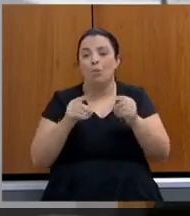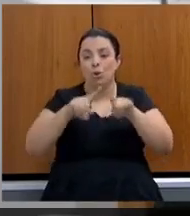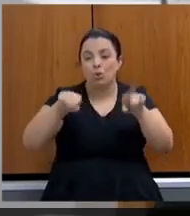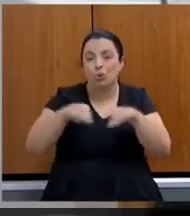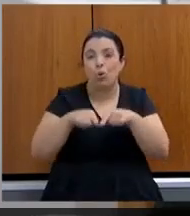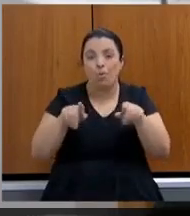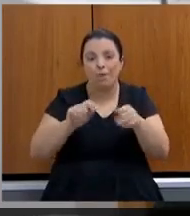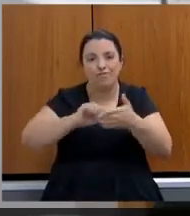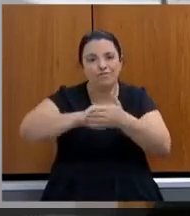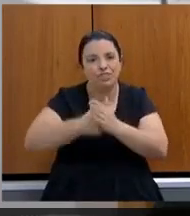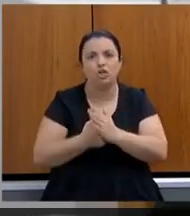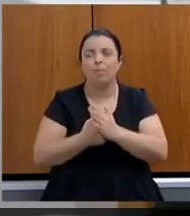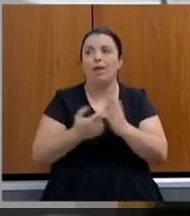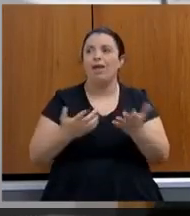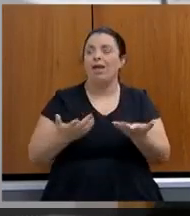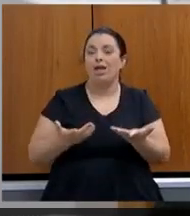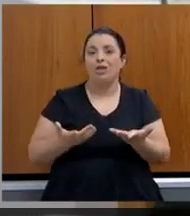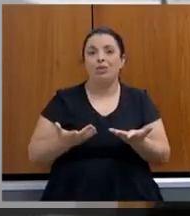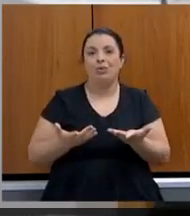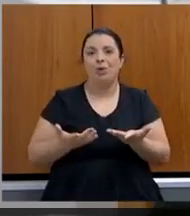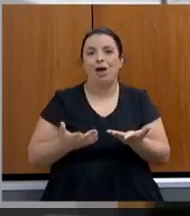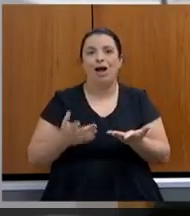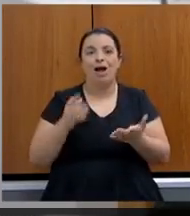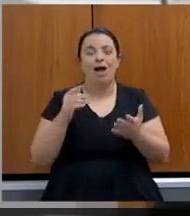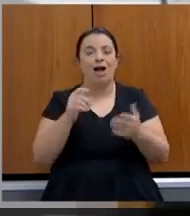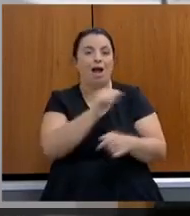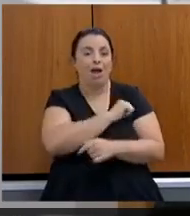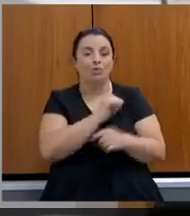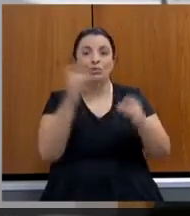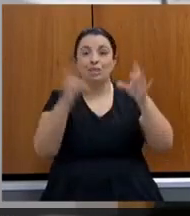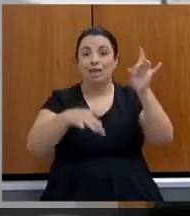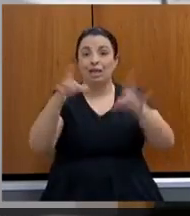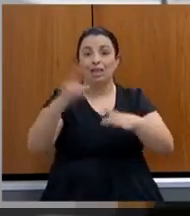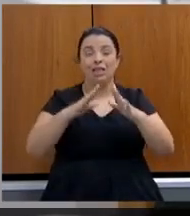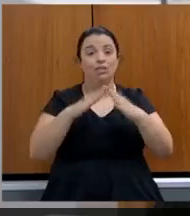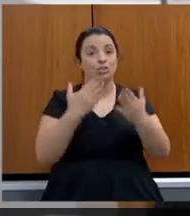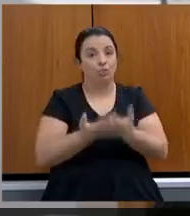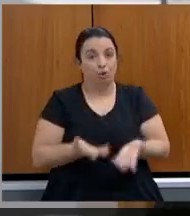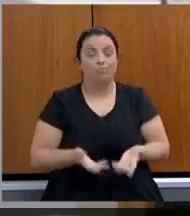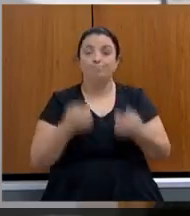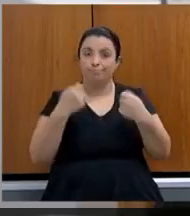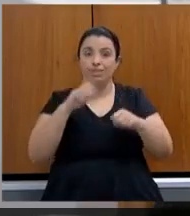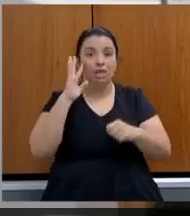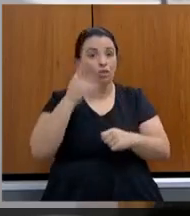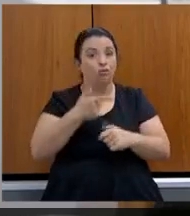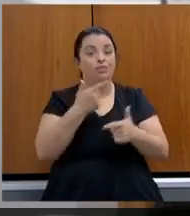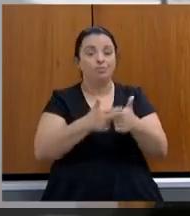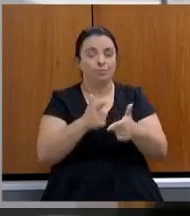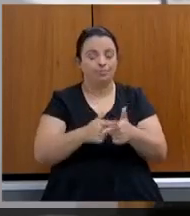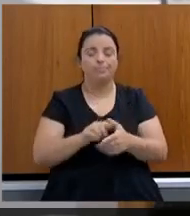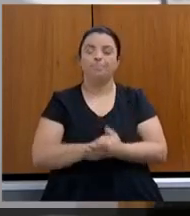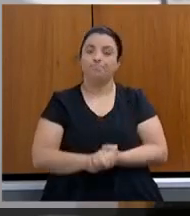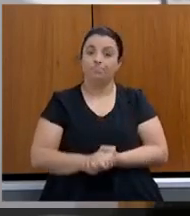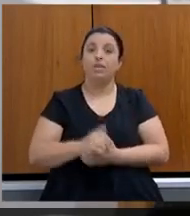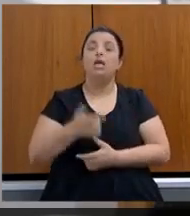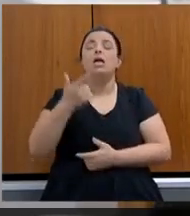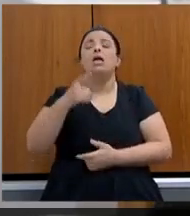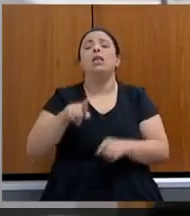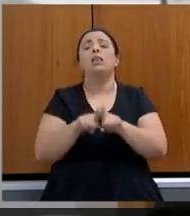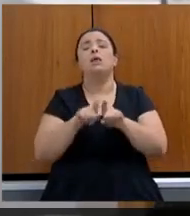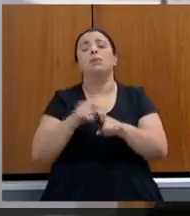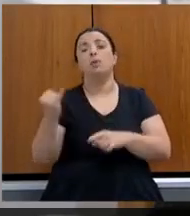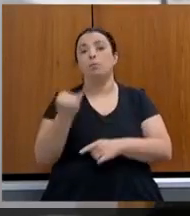importante a gente tem o diagnóstico desses problemas a outra questão importante que não chama atenção